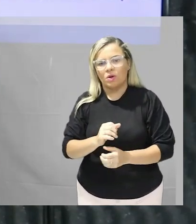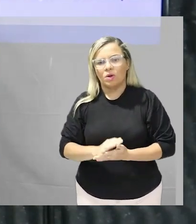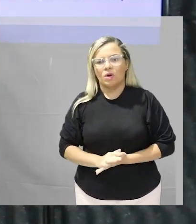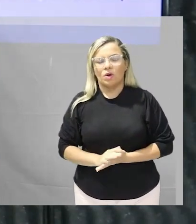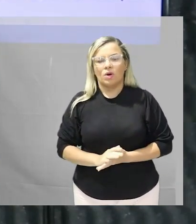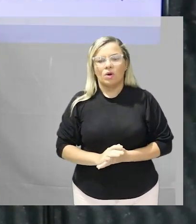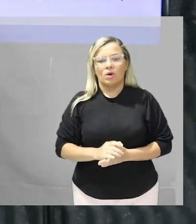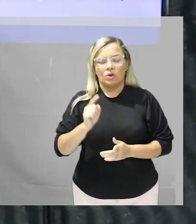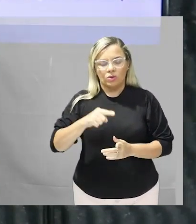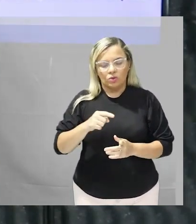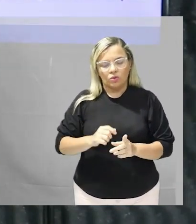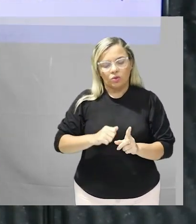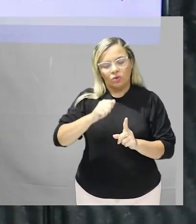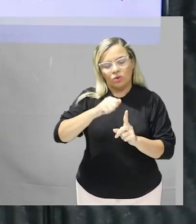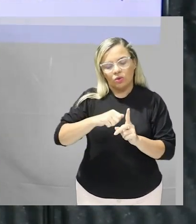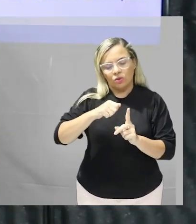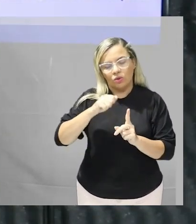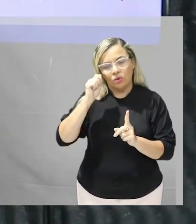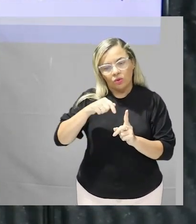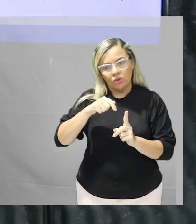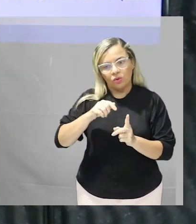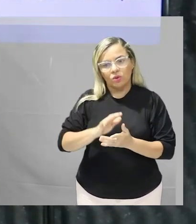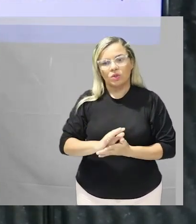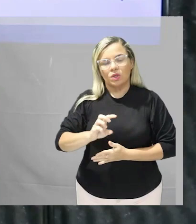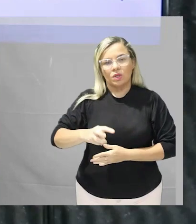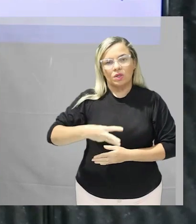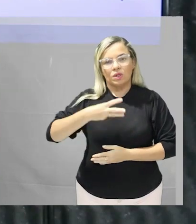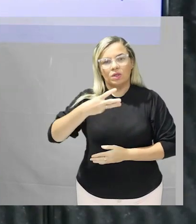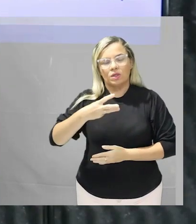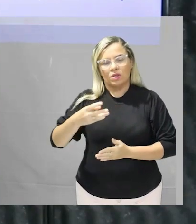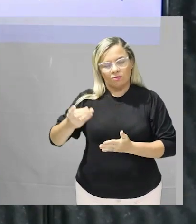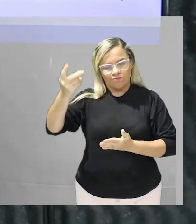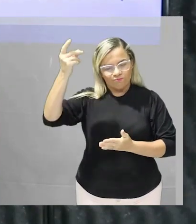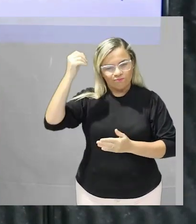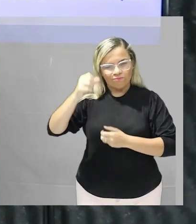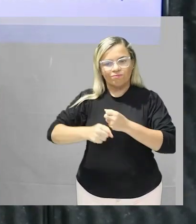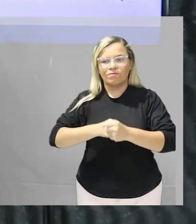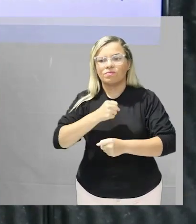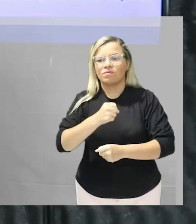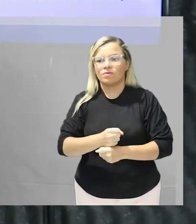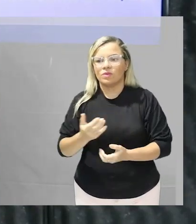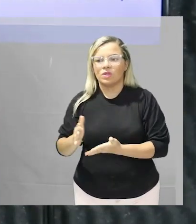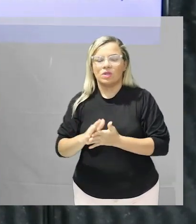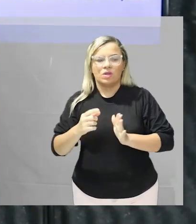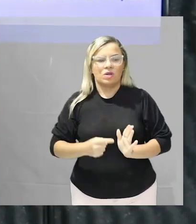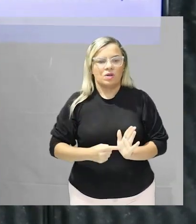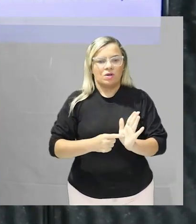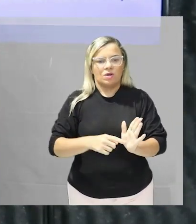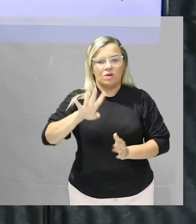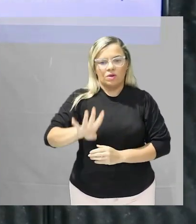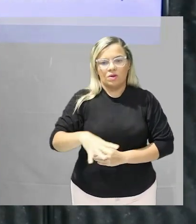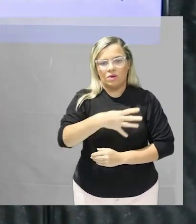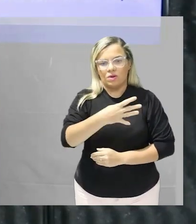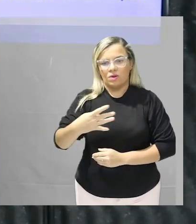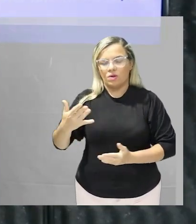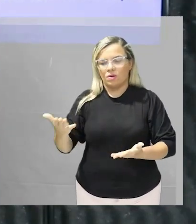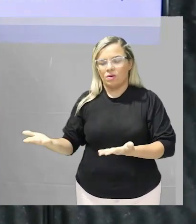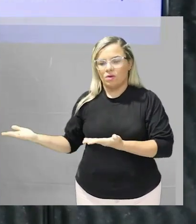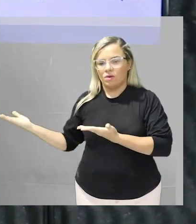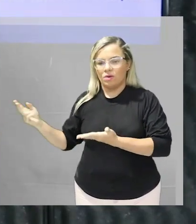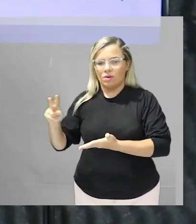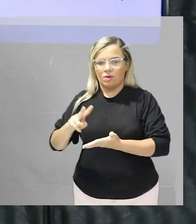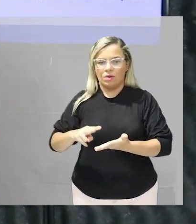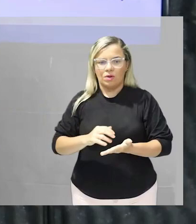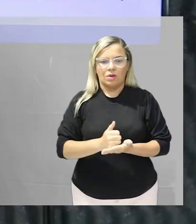últimos anos Tais receitas são apresentadas no quadro então no primeiro ano a receita foi de 2,2